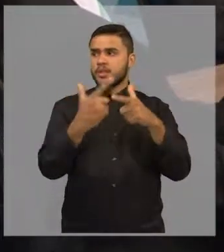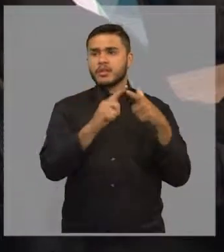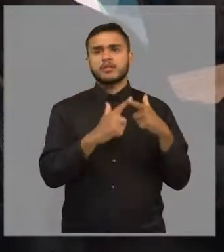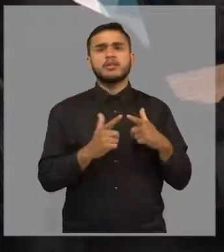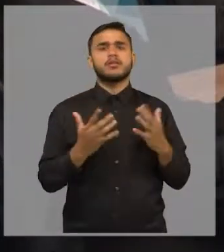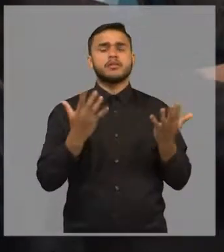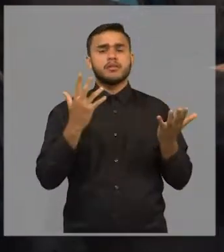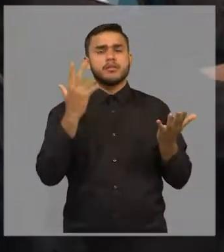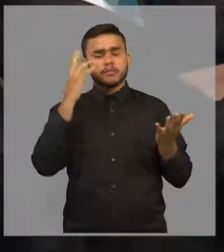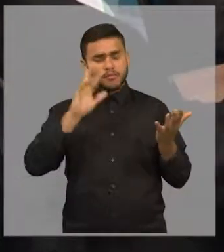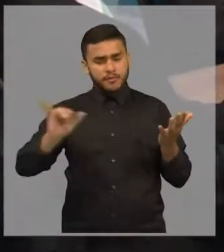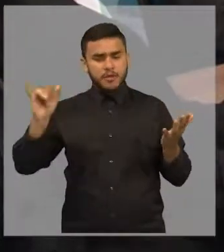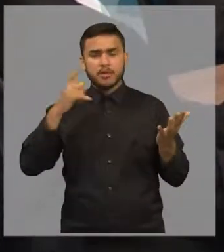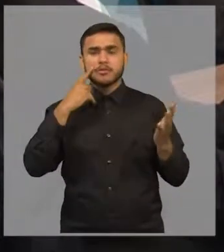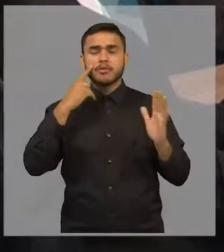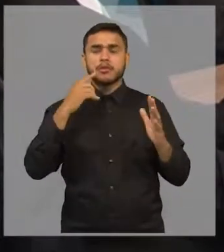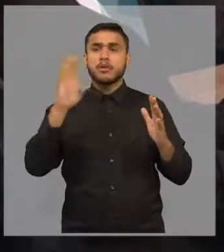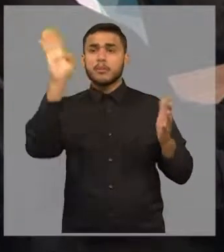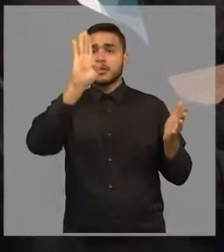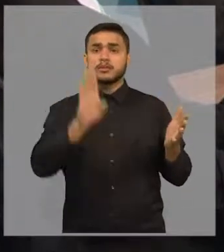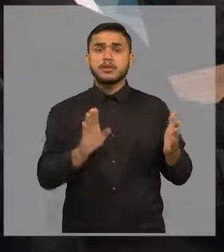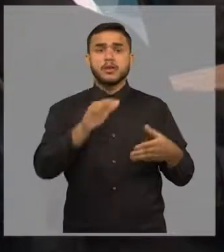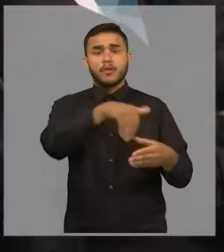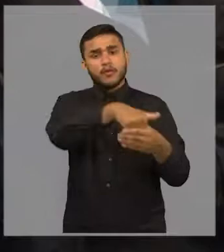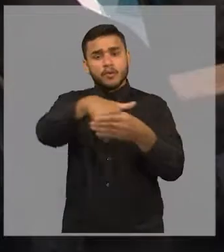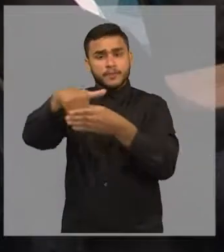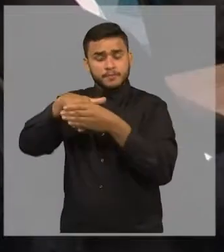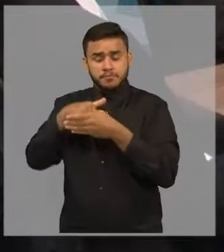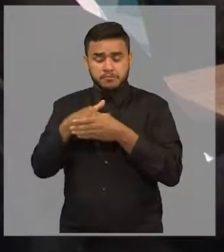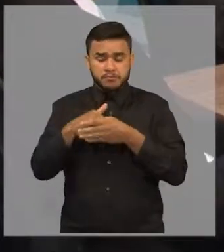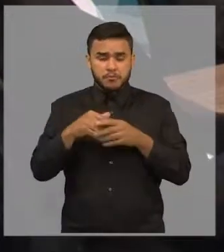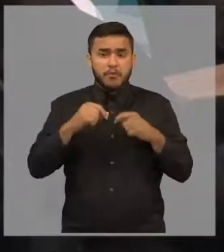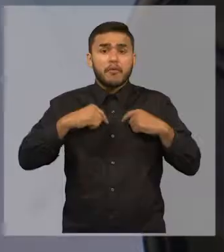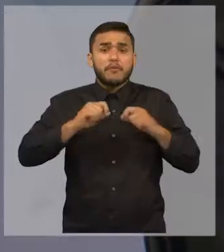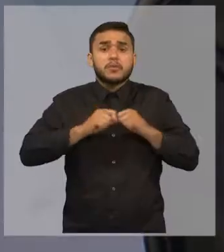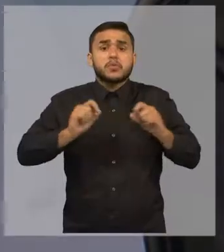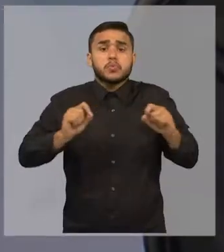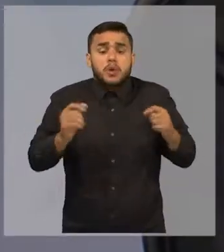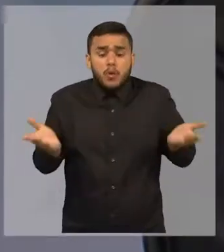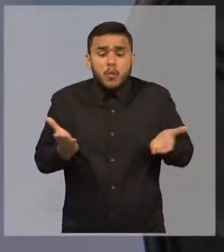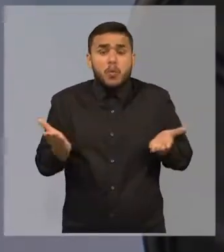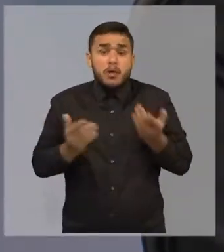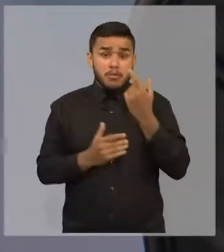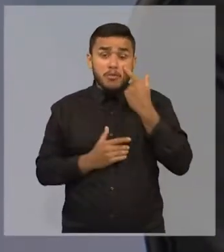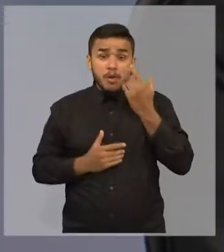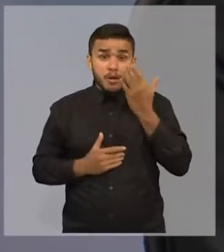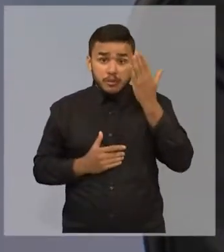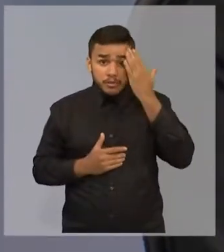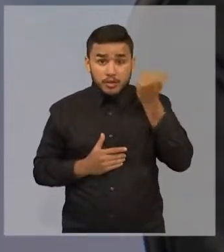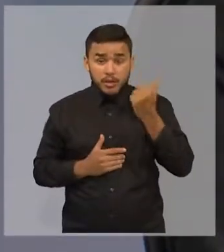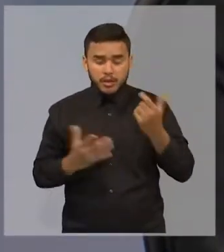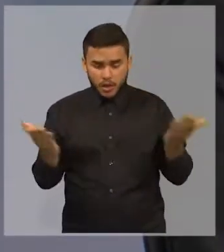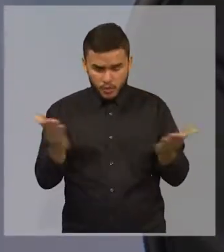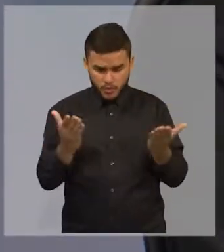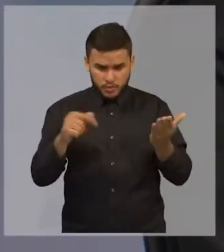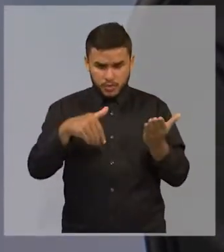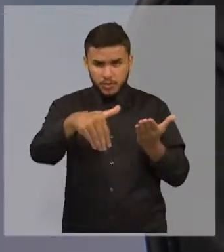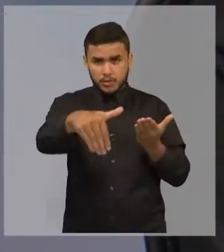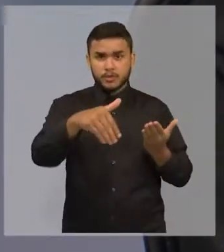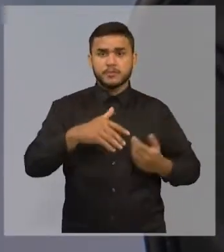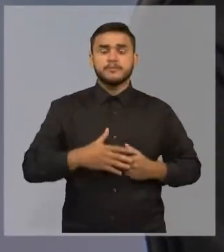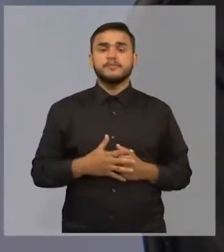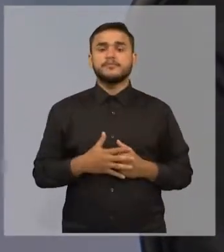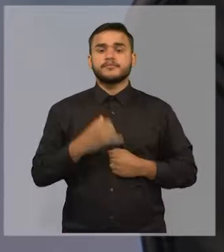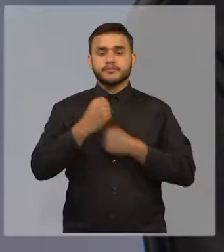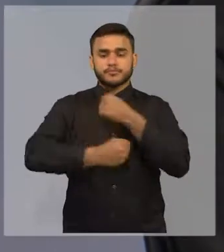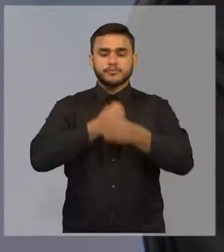como opção e os brasileiros fizeram realmente essa opção. O que é que nós temos que fazer? Primeiro, quando formos disputar a eleição agora